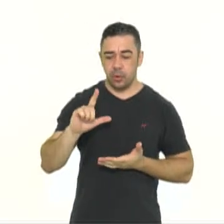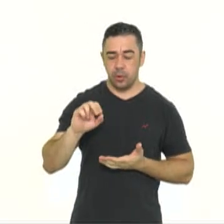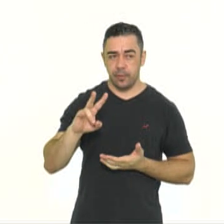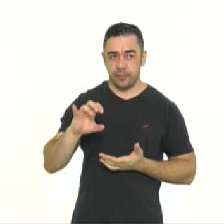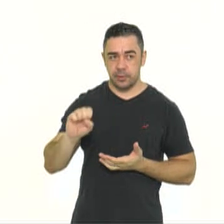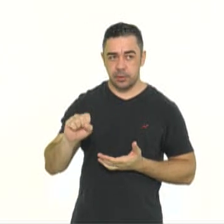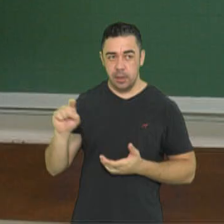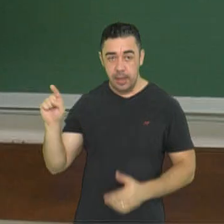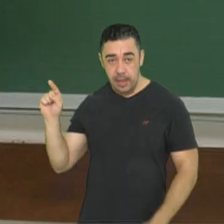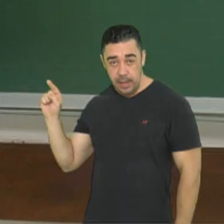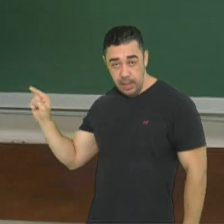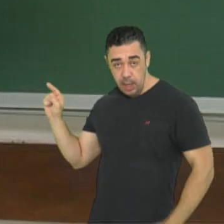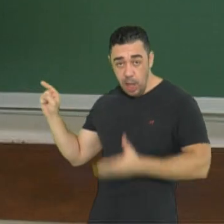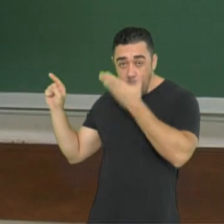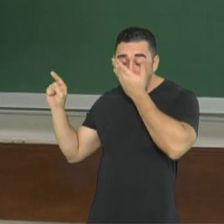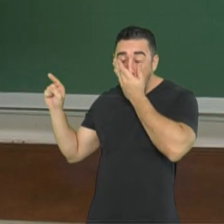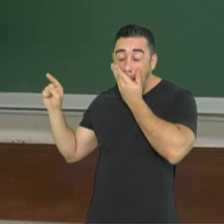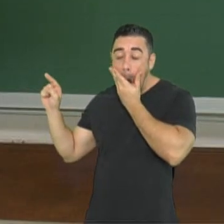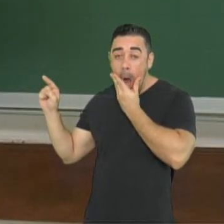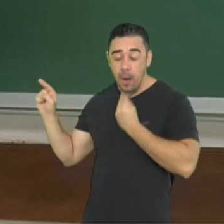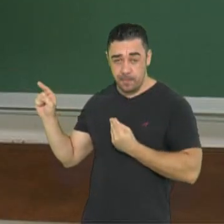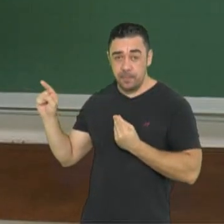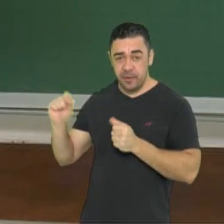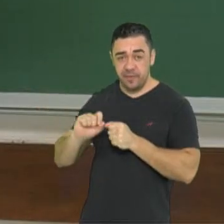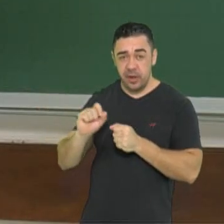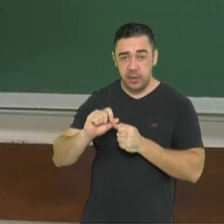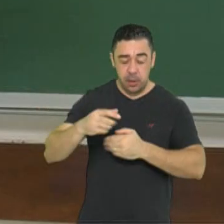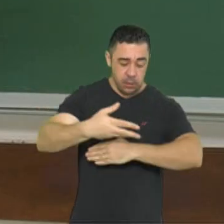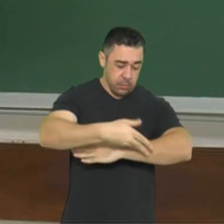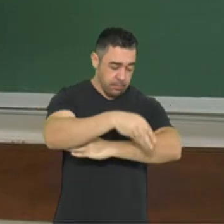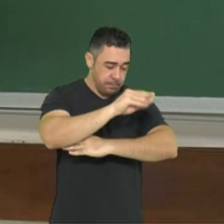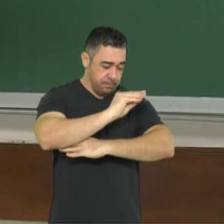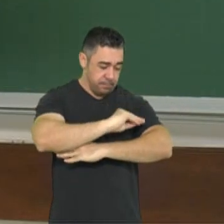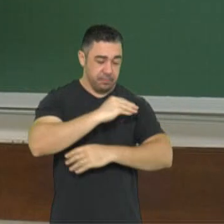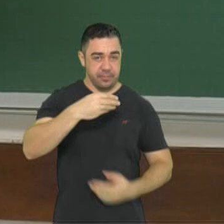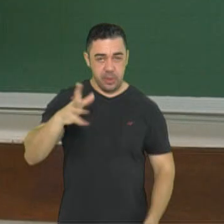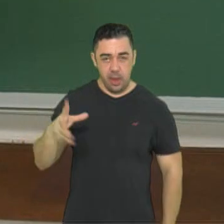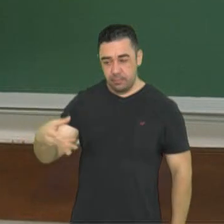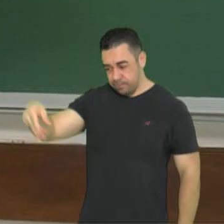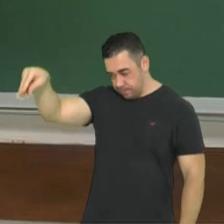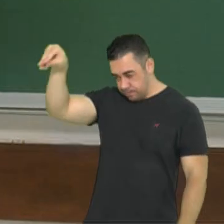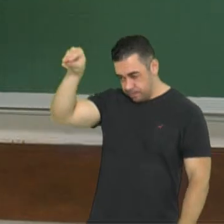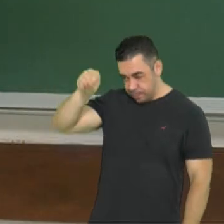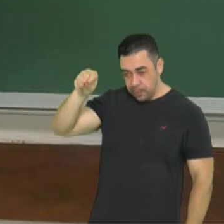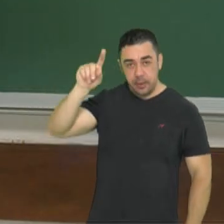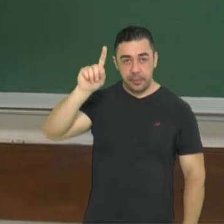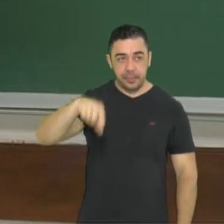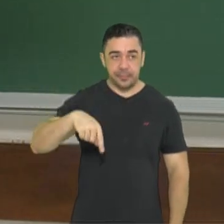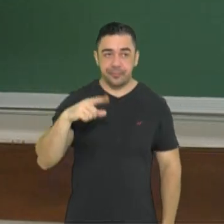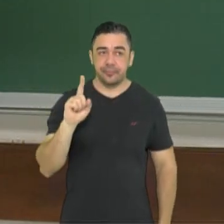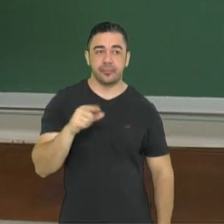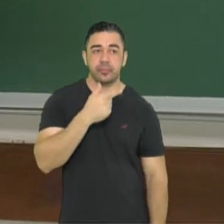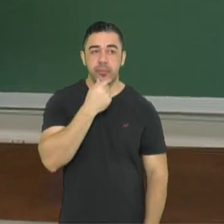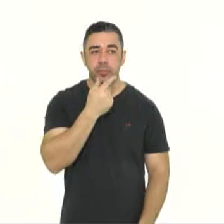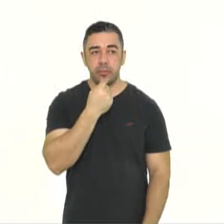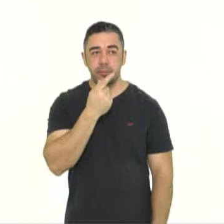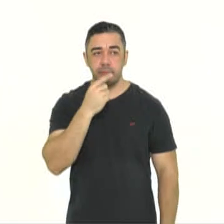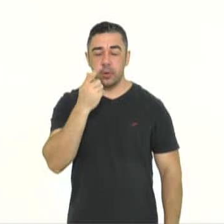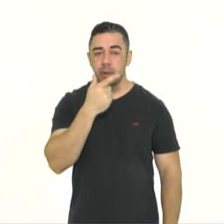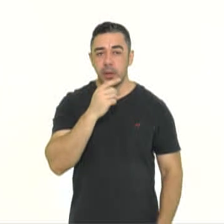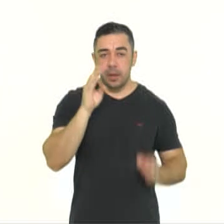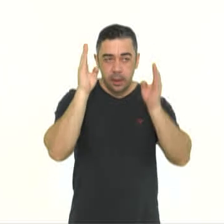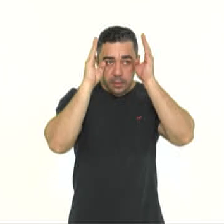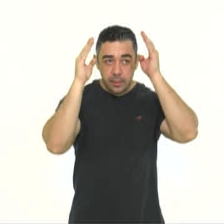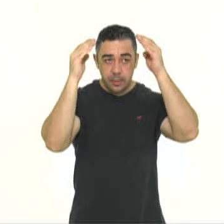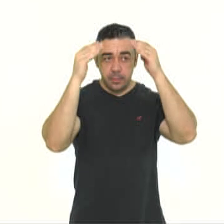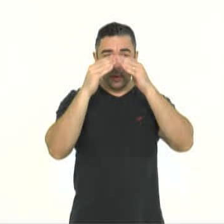em religioso, que está, inclusive, fazendo todo o ritual, ele é Remígio de Reims. Ele foi bispo da cidade